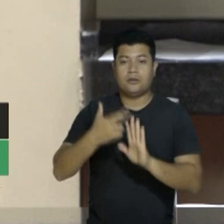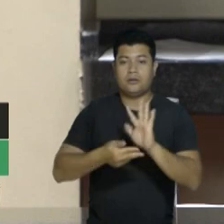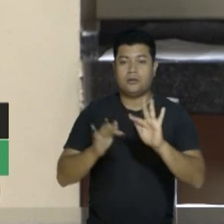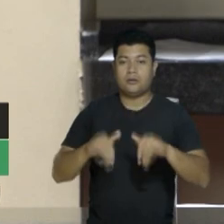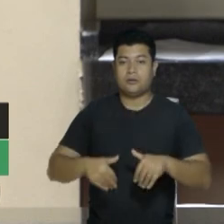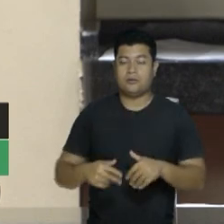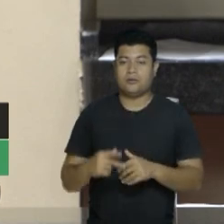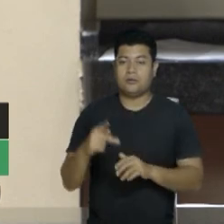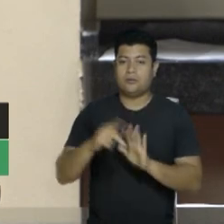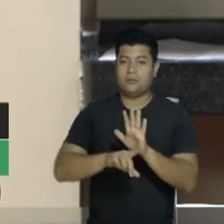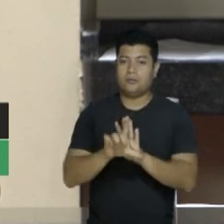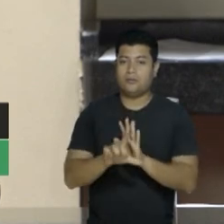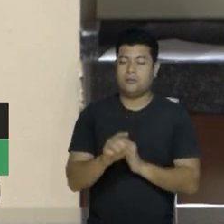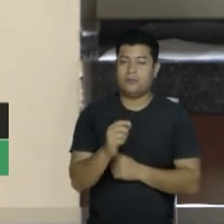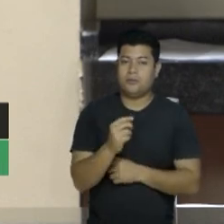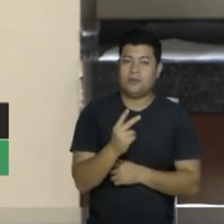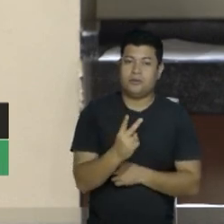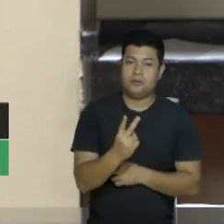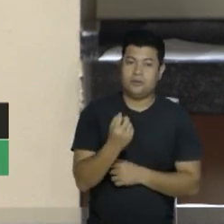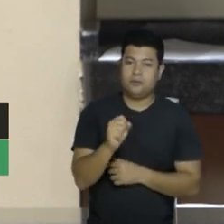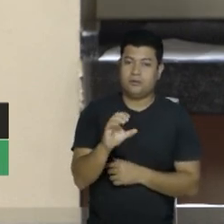lei